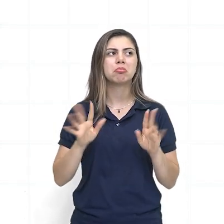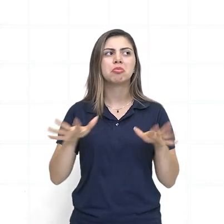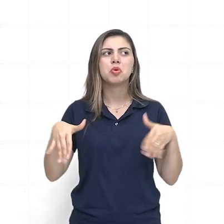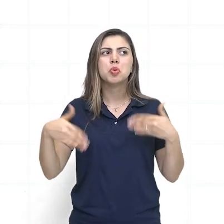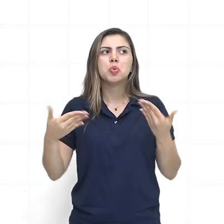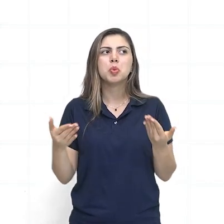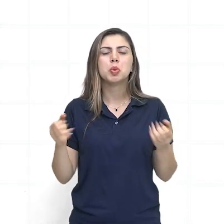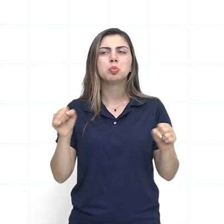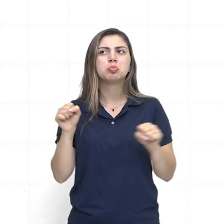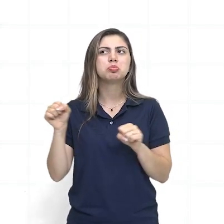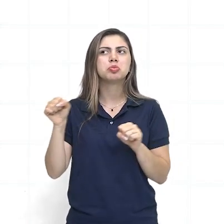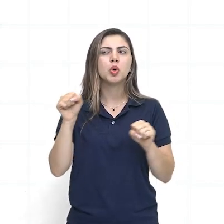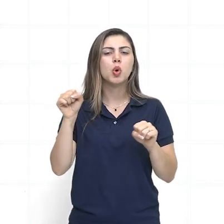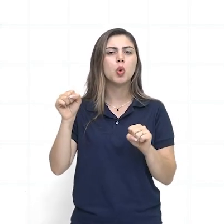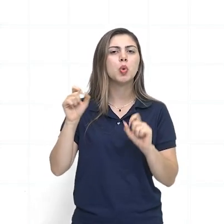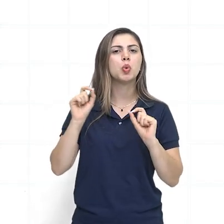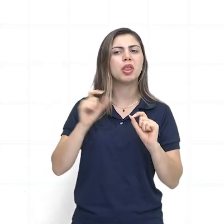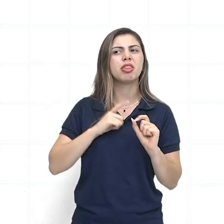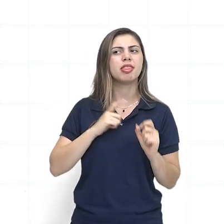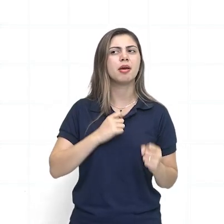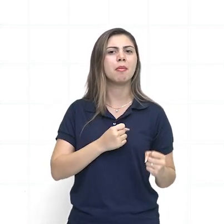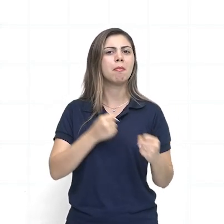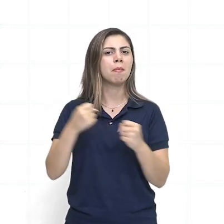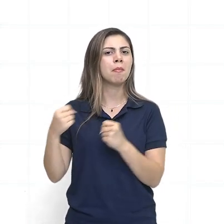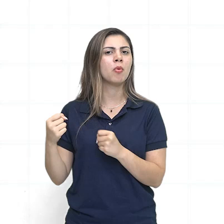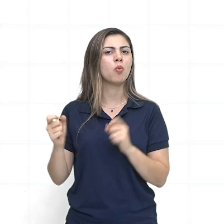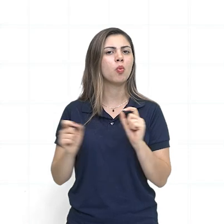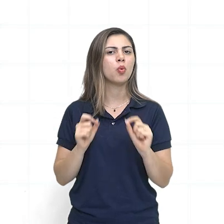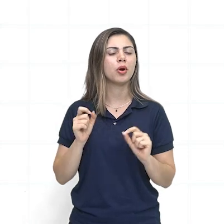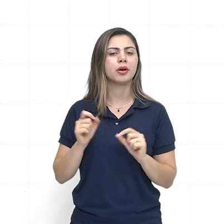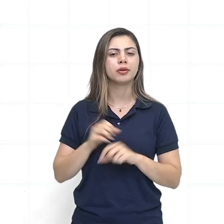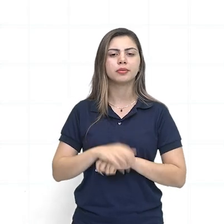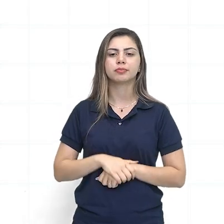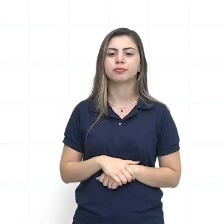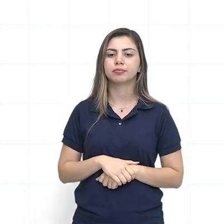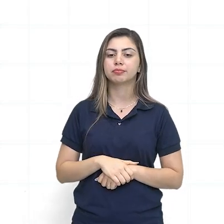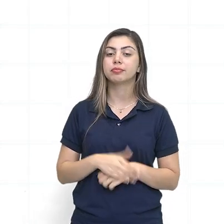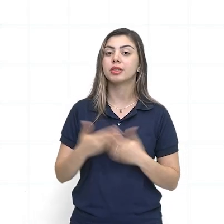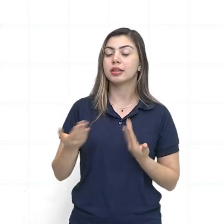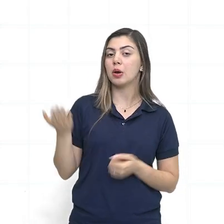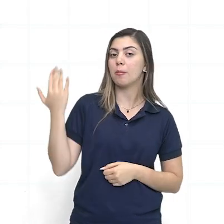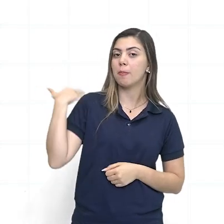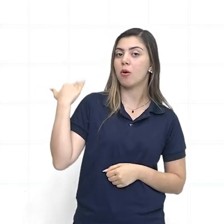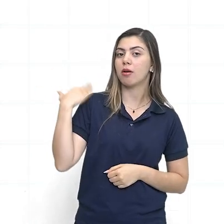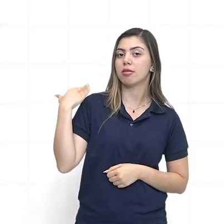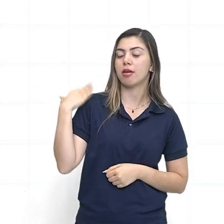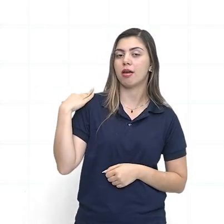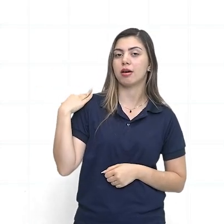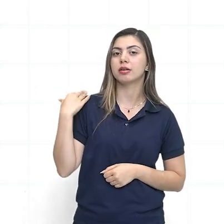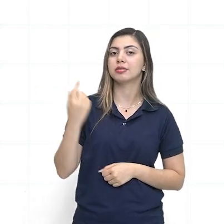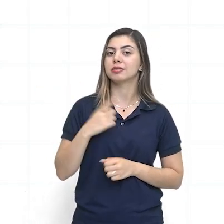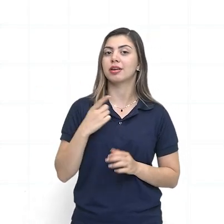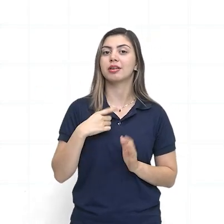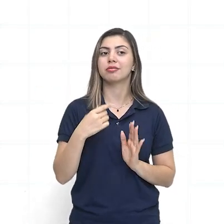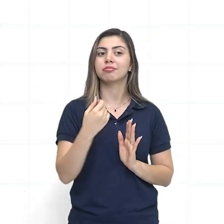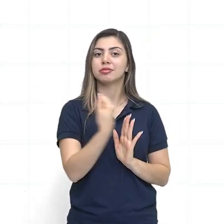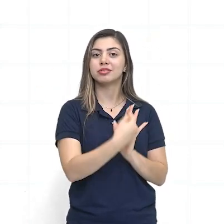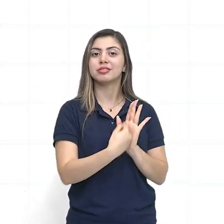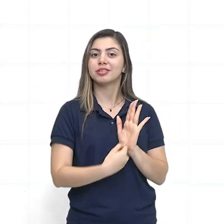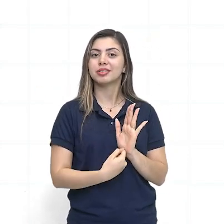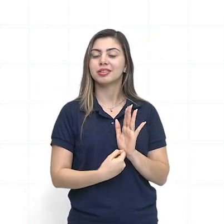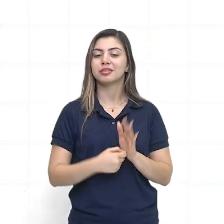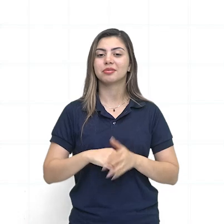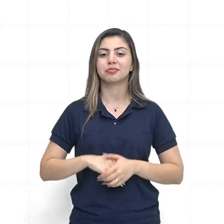qual é esse poder? Que poder é esse? Né? E aí, atrás da camisa dele tem escrito,